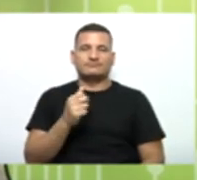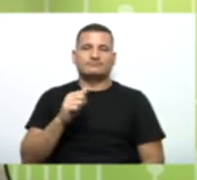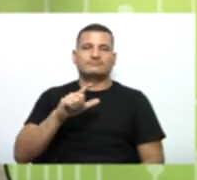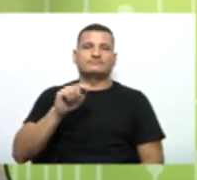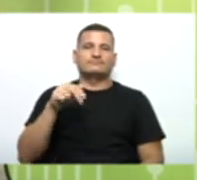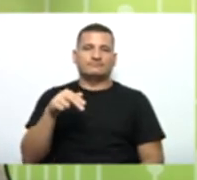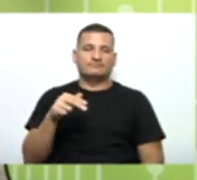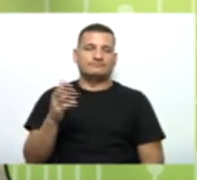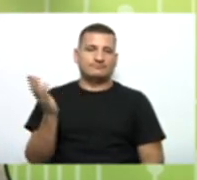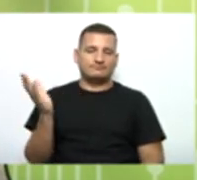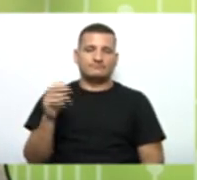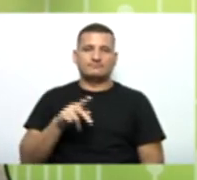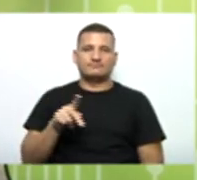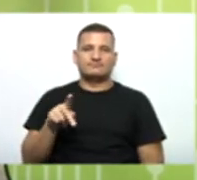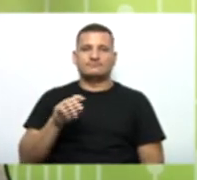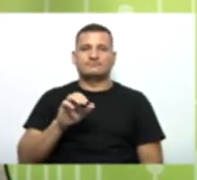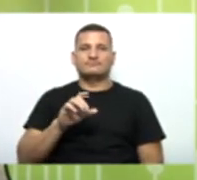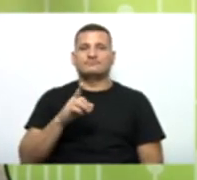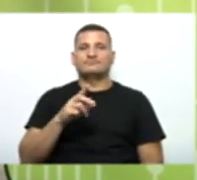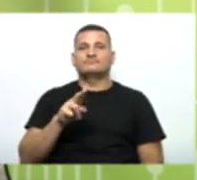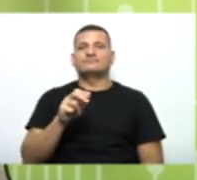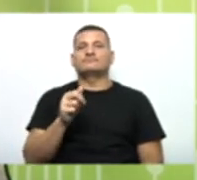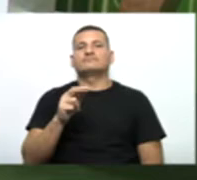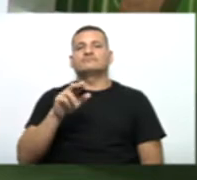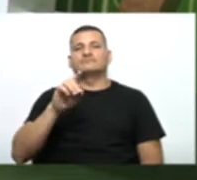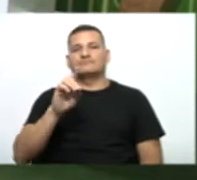professor Eduardo. Professor, quer dar uma palavrinha aí?